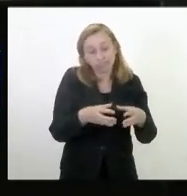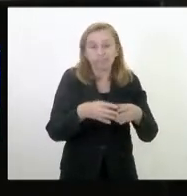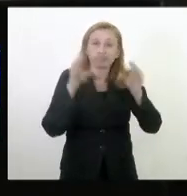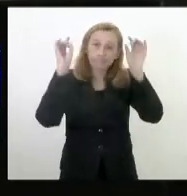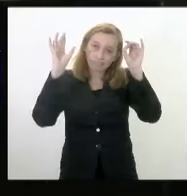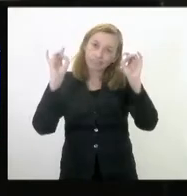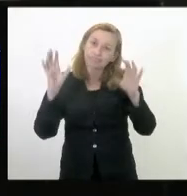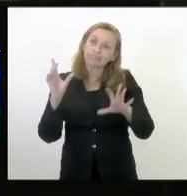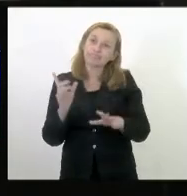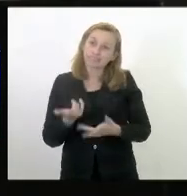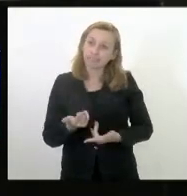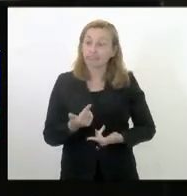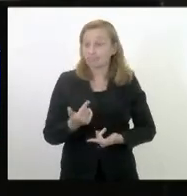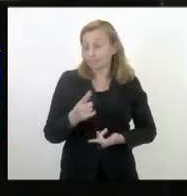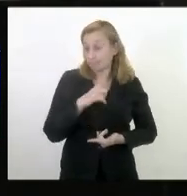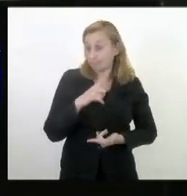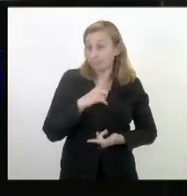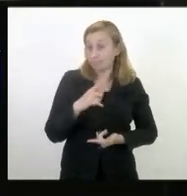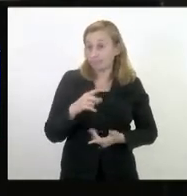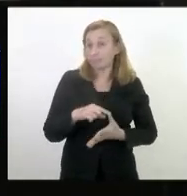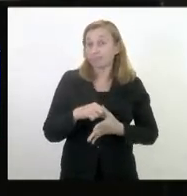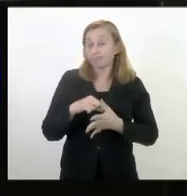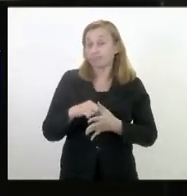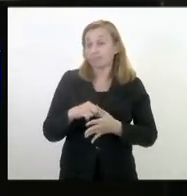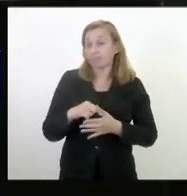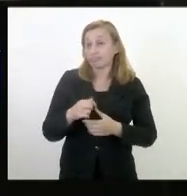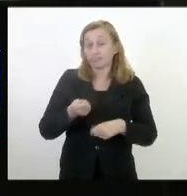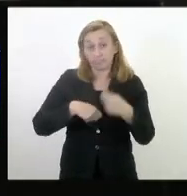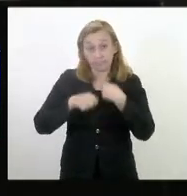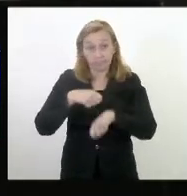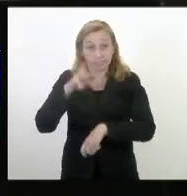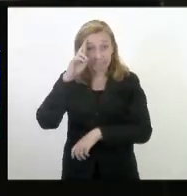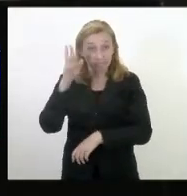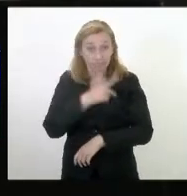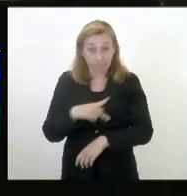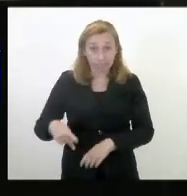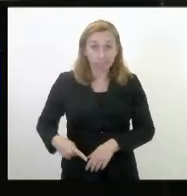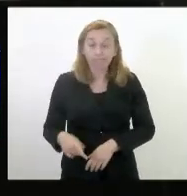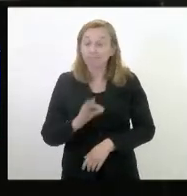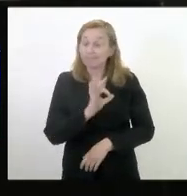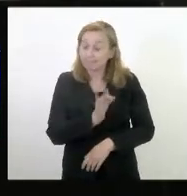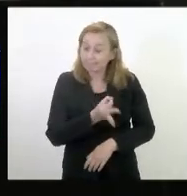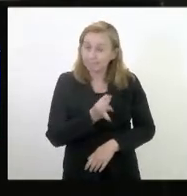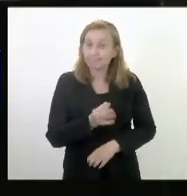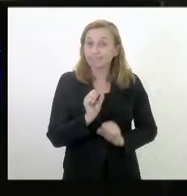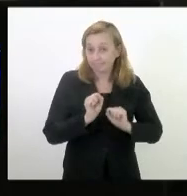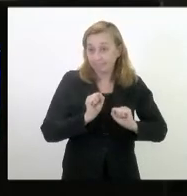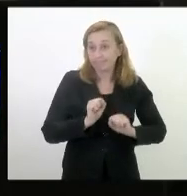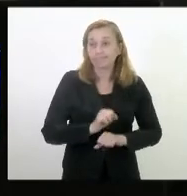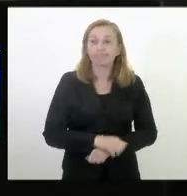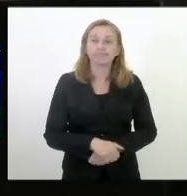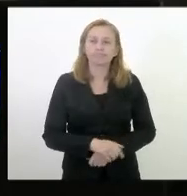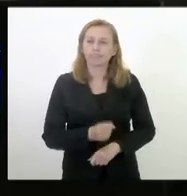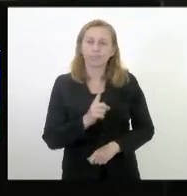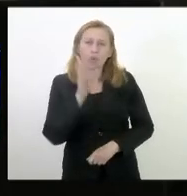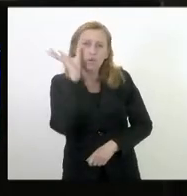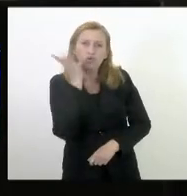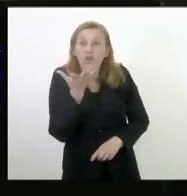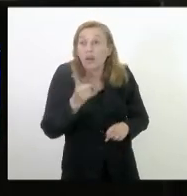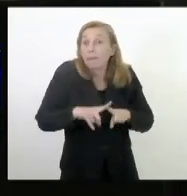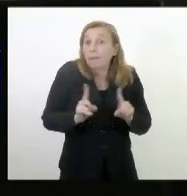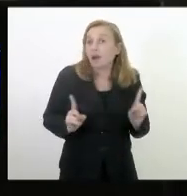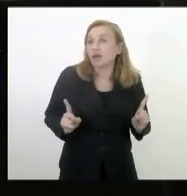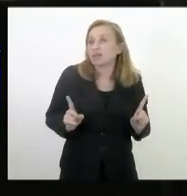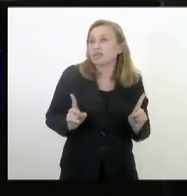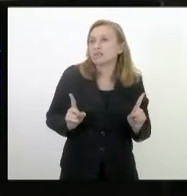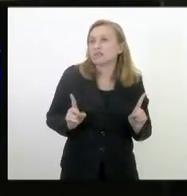nós participamos, sob a presidência de Vossa Excelência, e de forma que a gente pudesse não resolver, imagina, mas